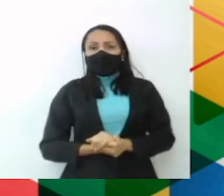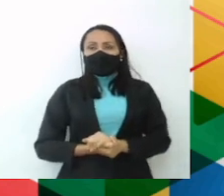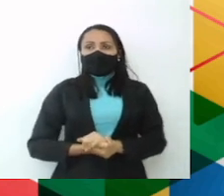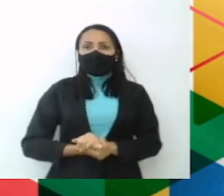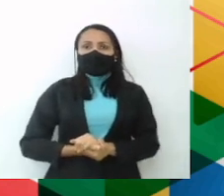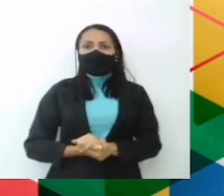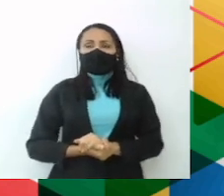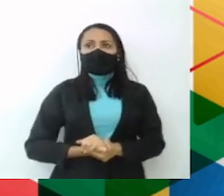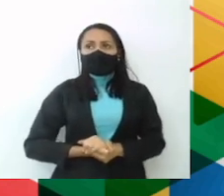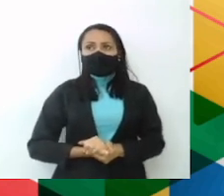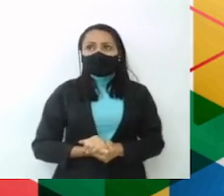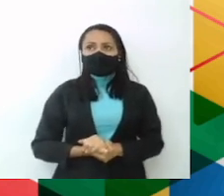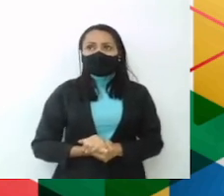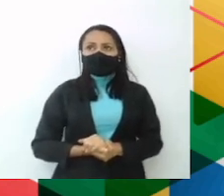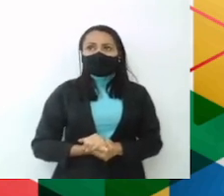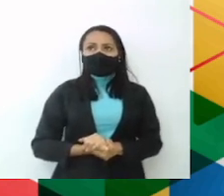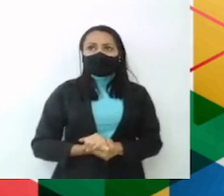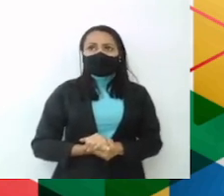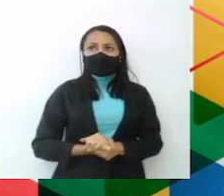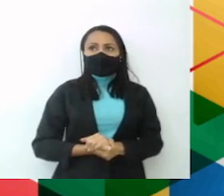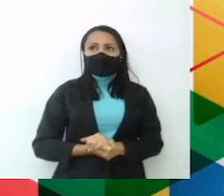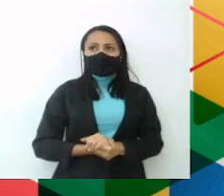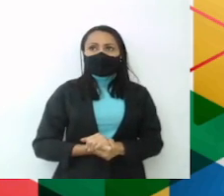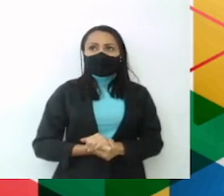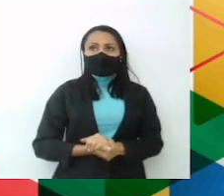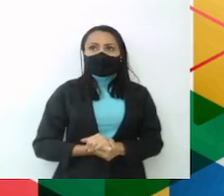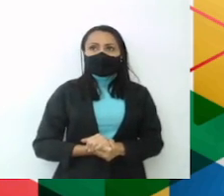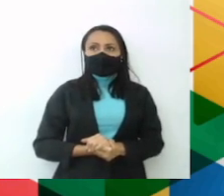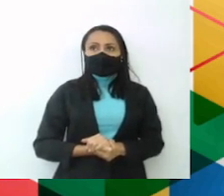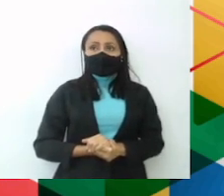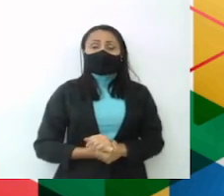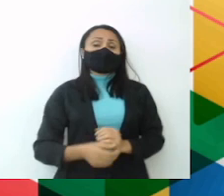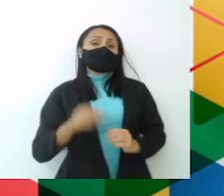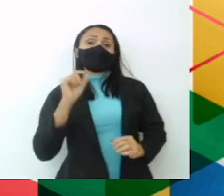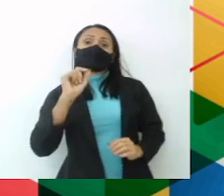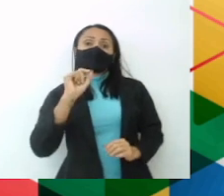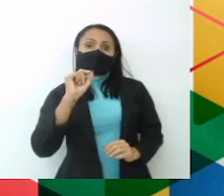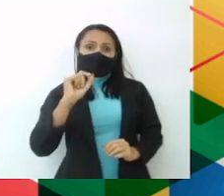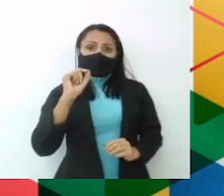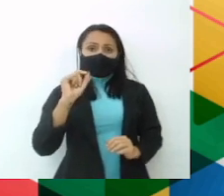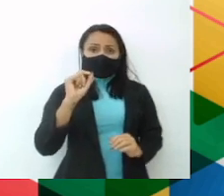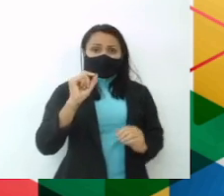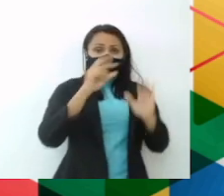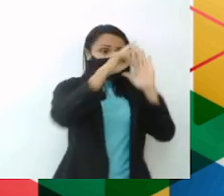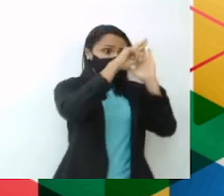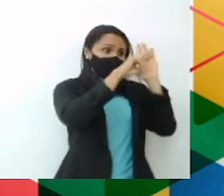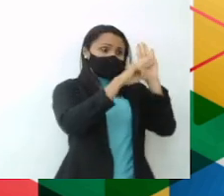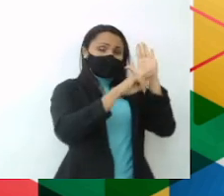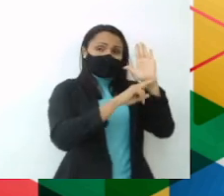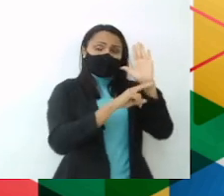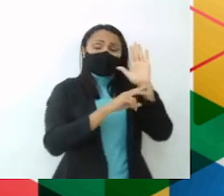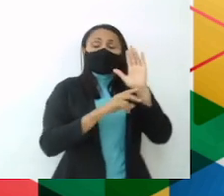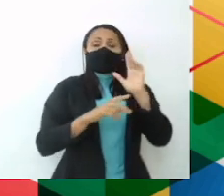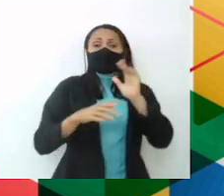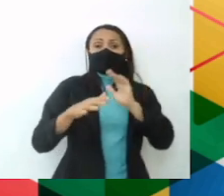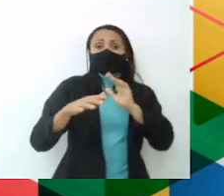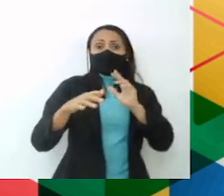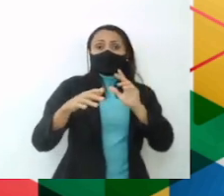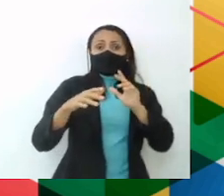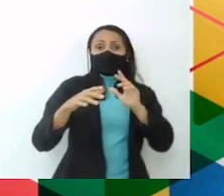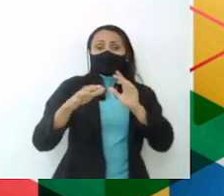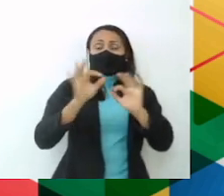área ocupada. Então, o que é que diz ali o protocolo? Que a organização do evento foi